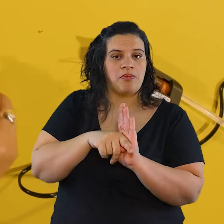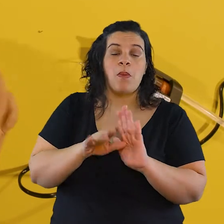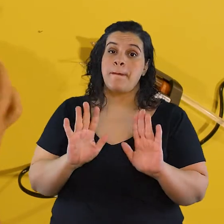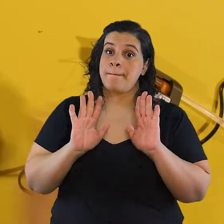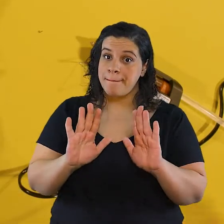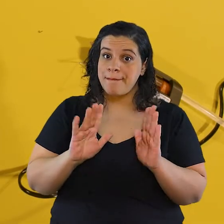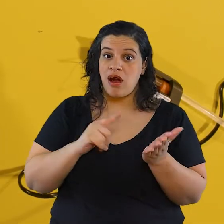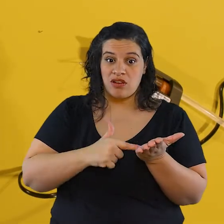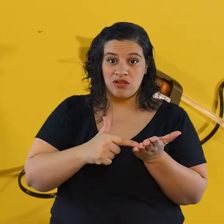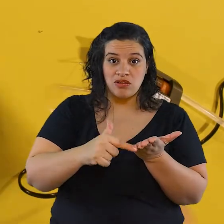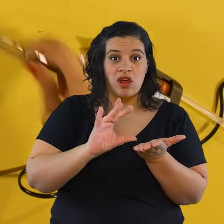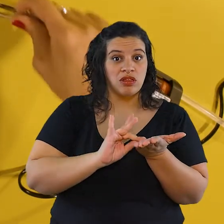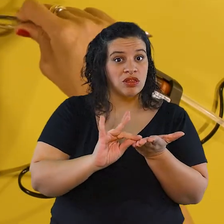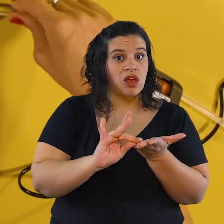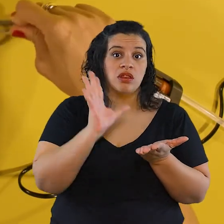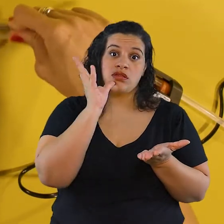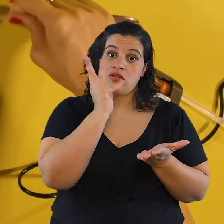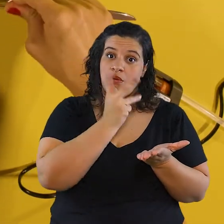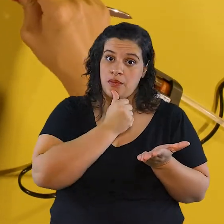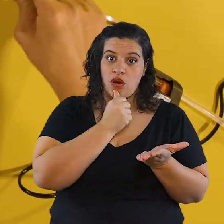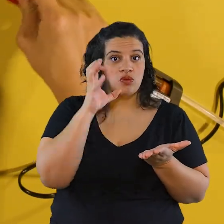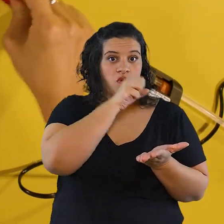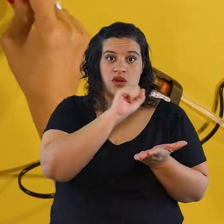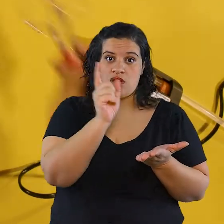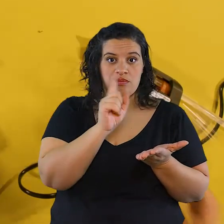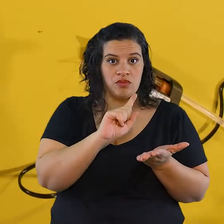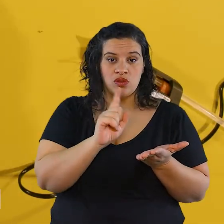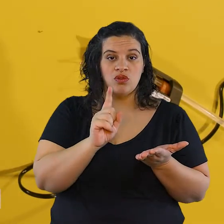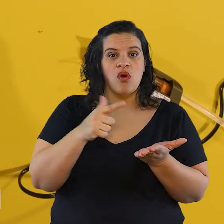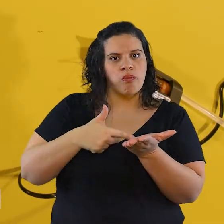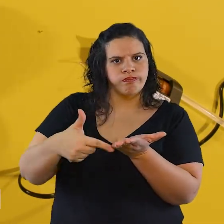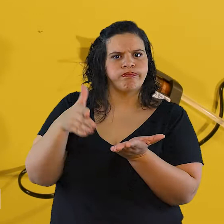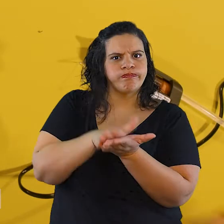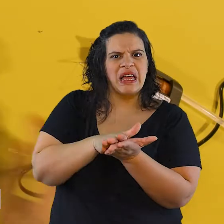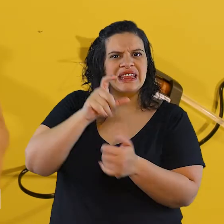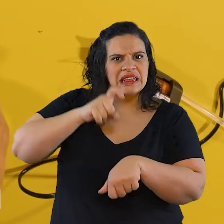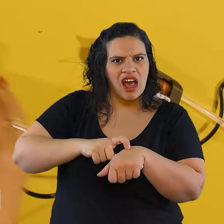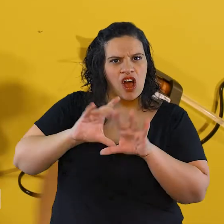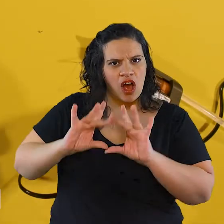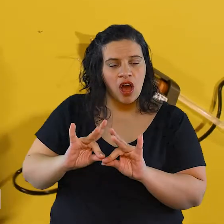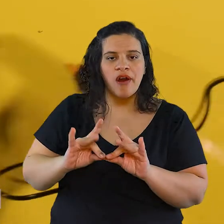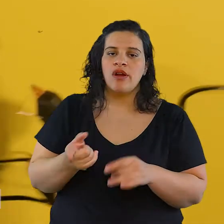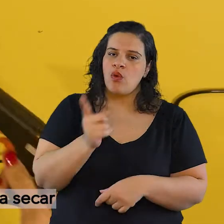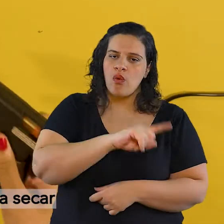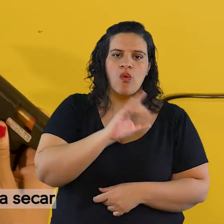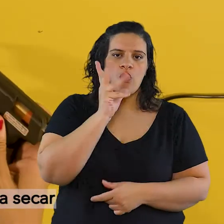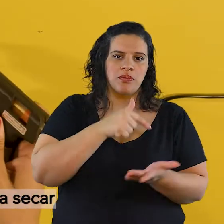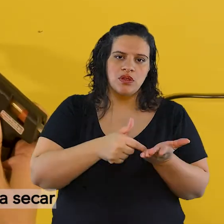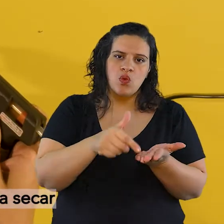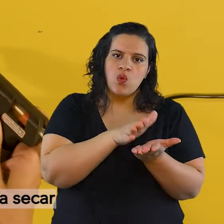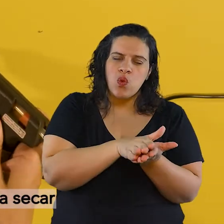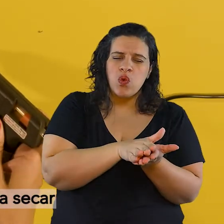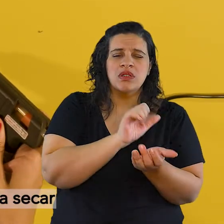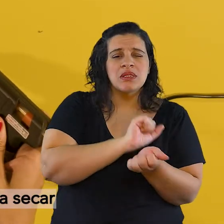especificamente para jeans. Só que ela não é tão rápida quanto a cola quente, por exemplo.